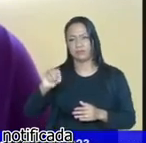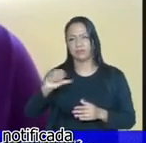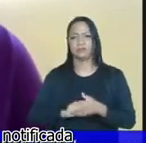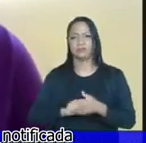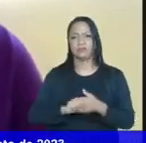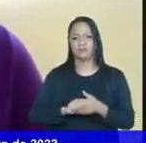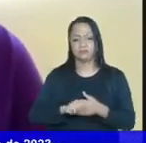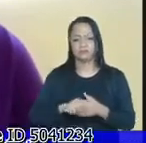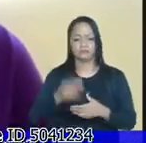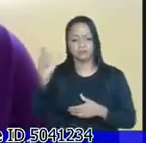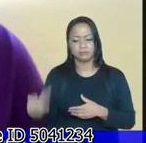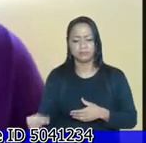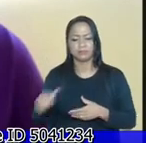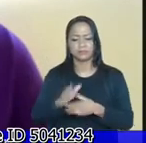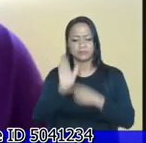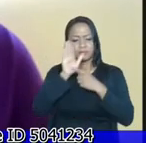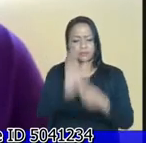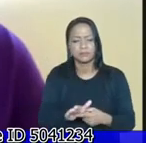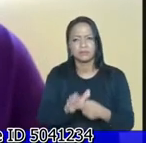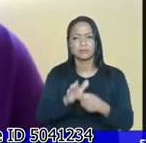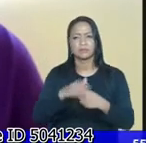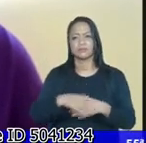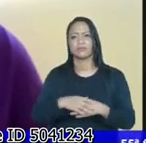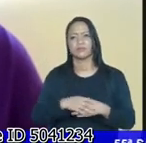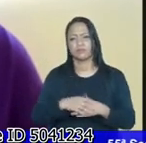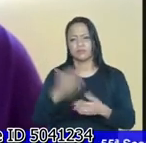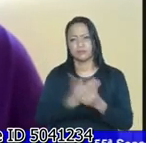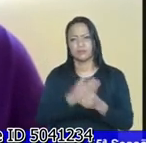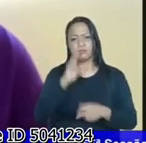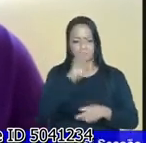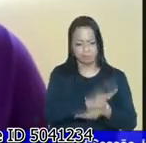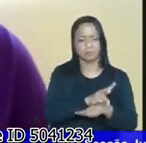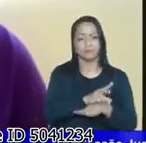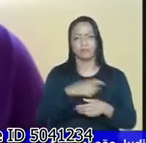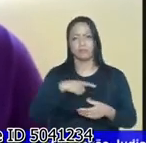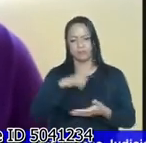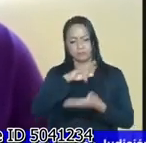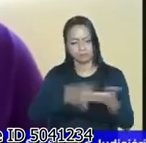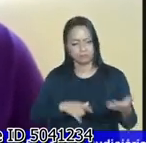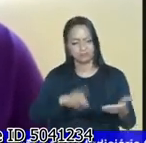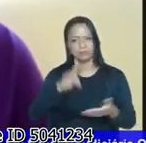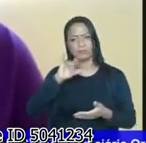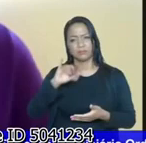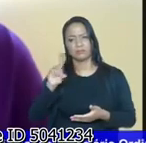devidamente notificada para apresentar manifestação, conforme atesta a certidão de ID